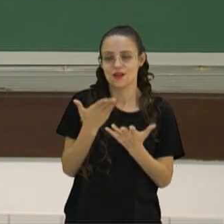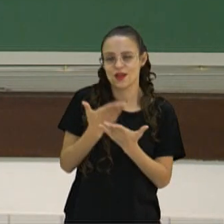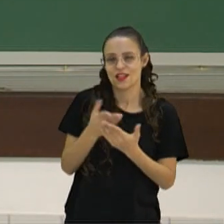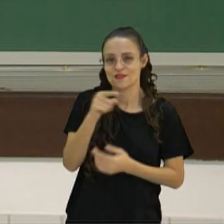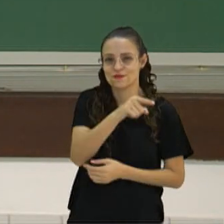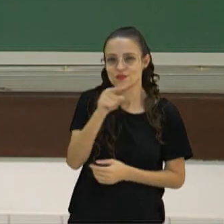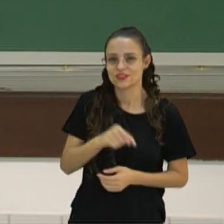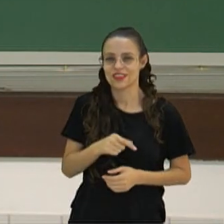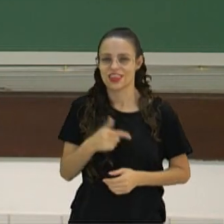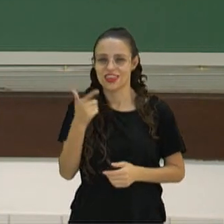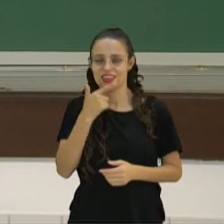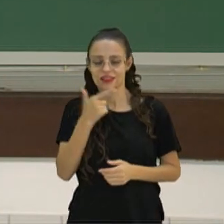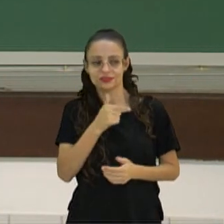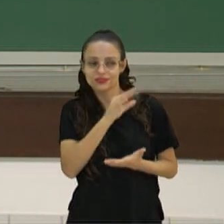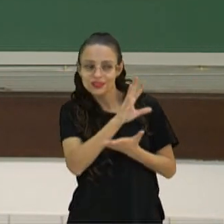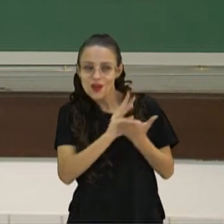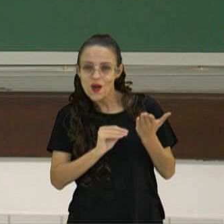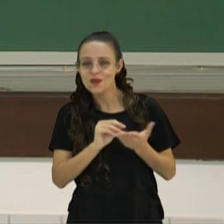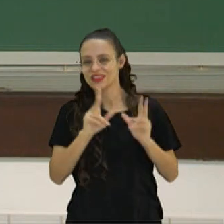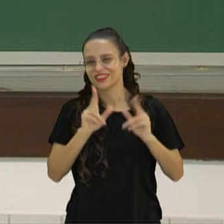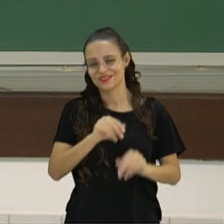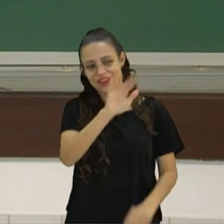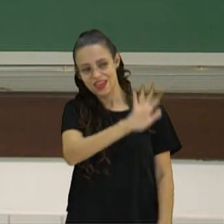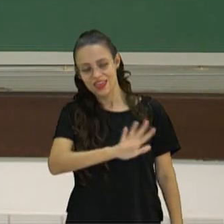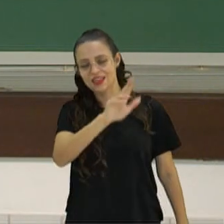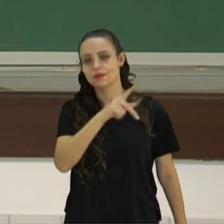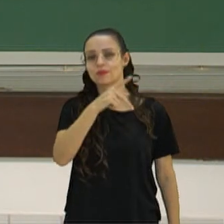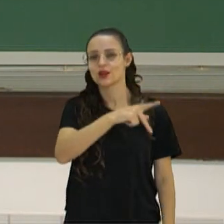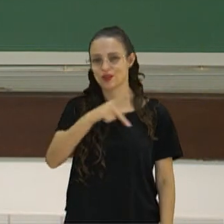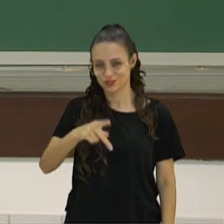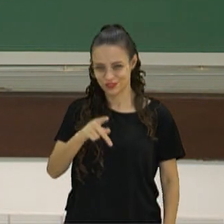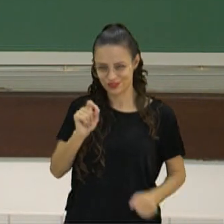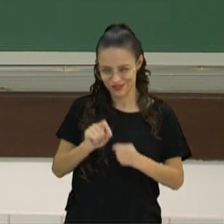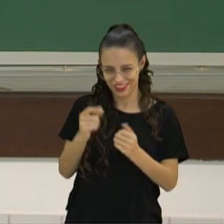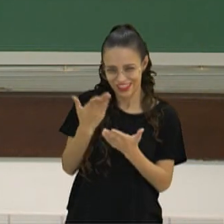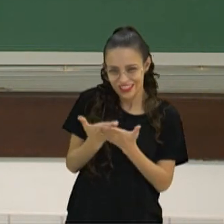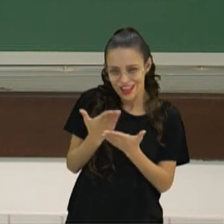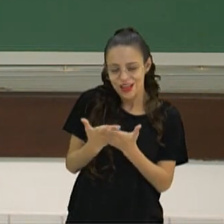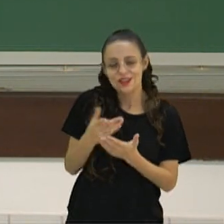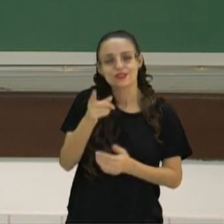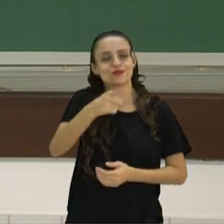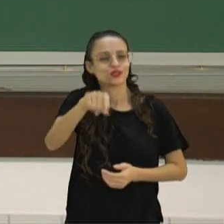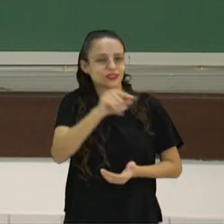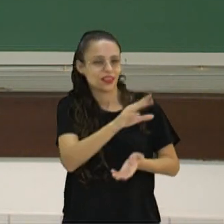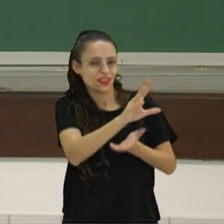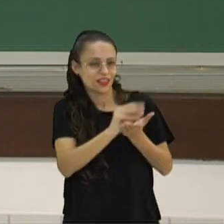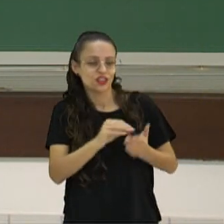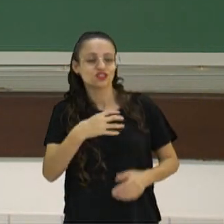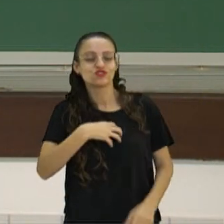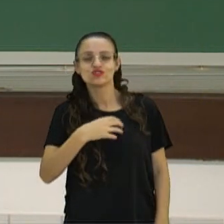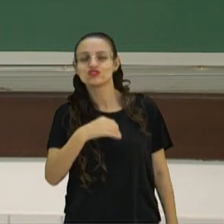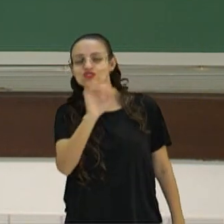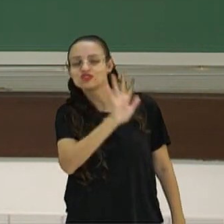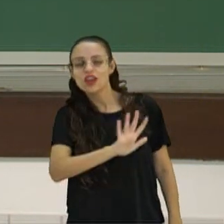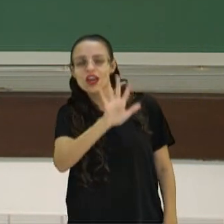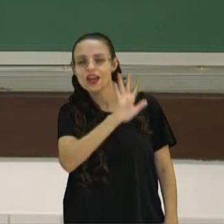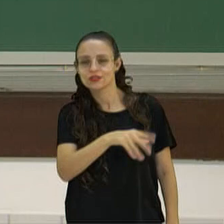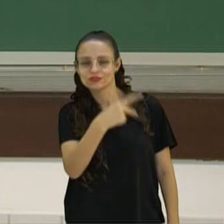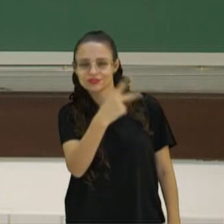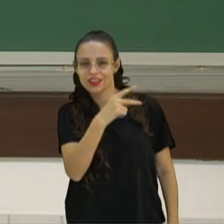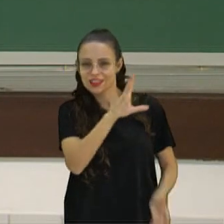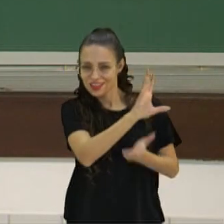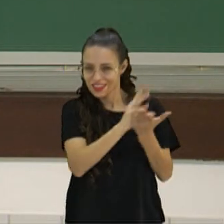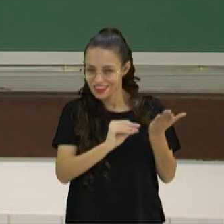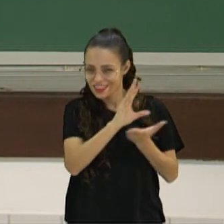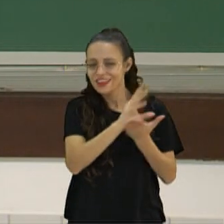acabam imitando, retratando o que o professor faz em sala de aula, né? Situações que o professor, maneiras que o professor se expressa, vocês acabam